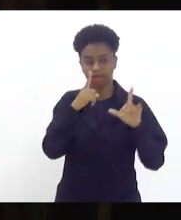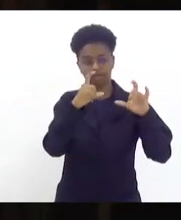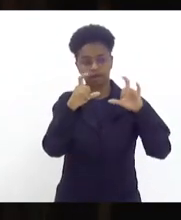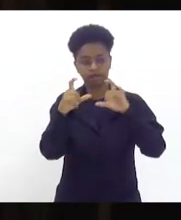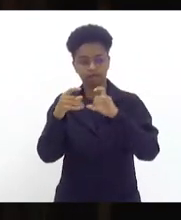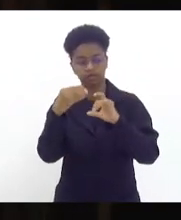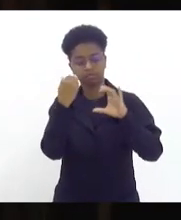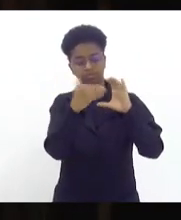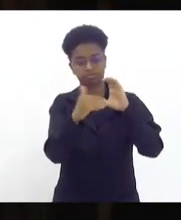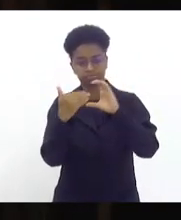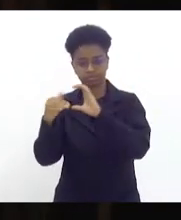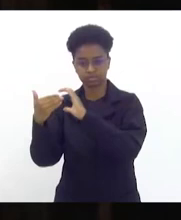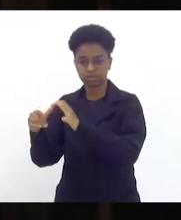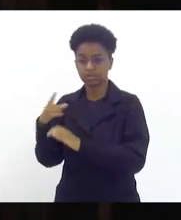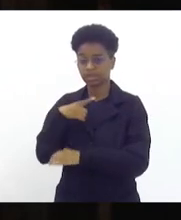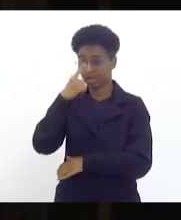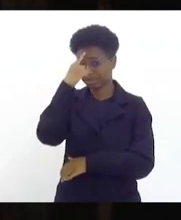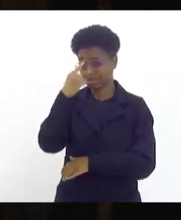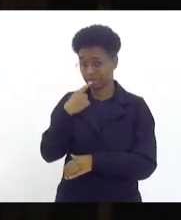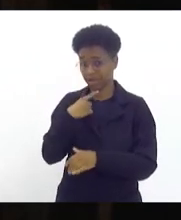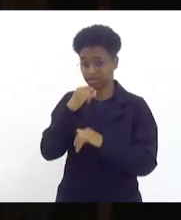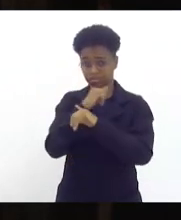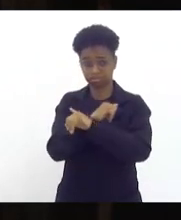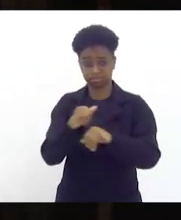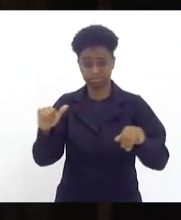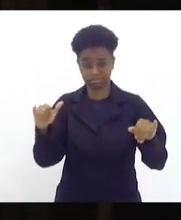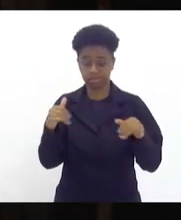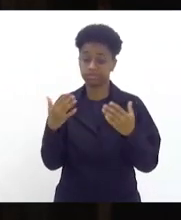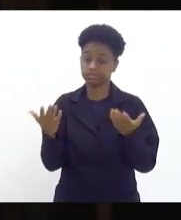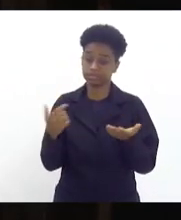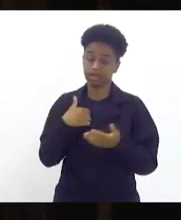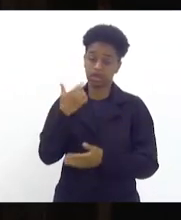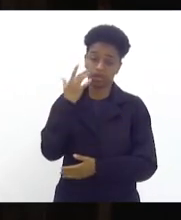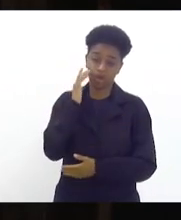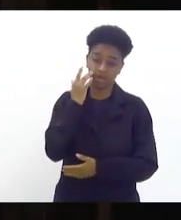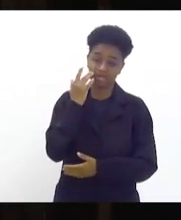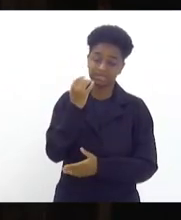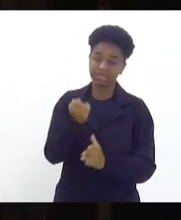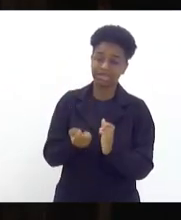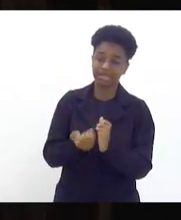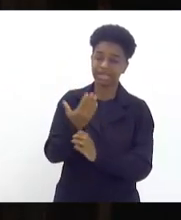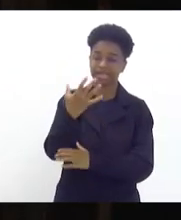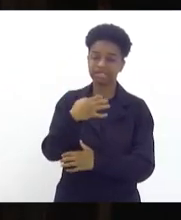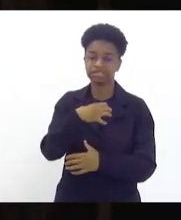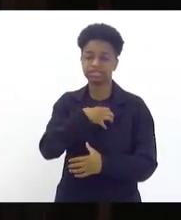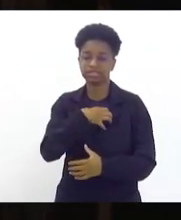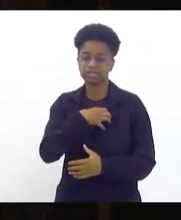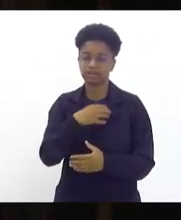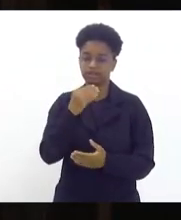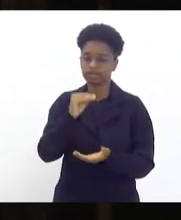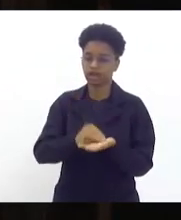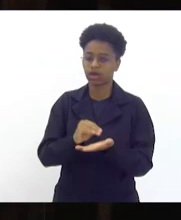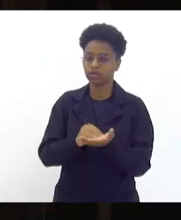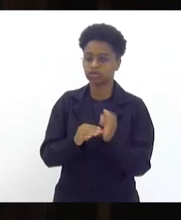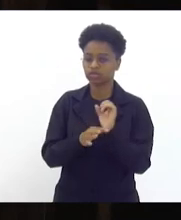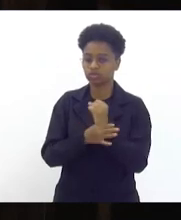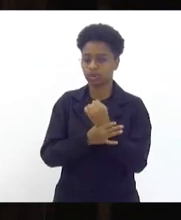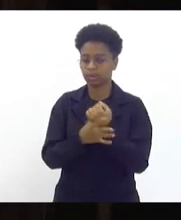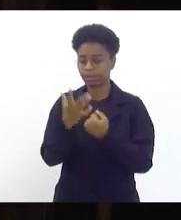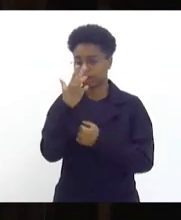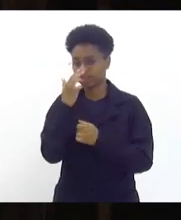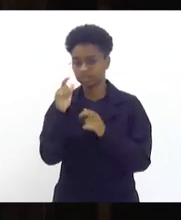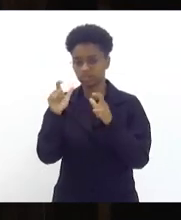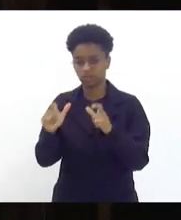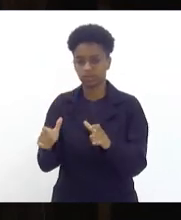são postadas imagens então isso eu acho que cria um pouco essa sensação de segurança como se atingiu que